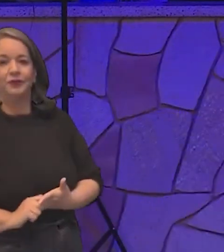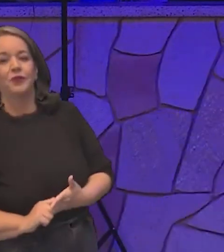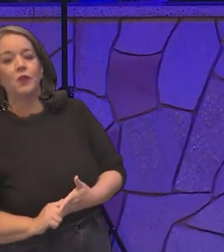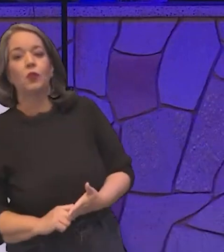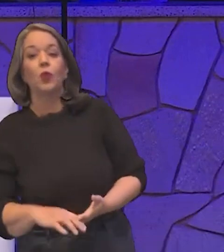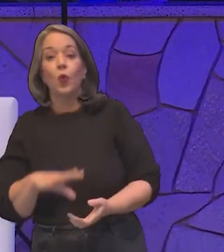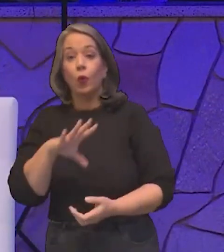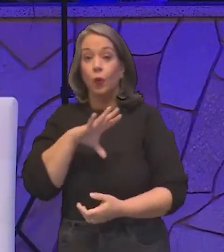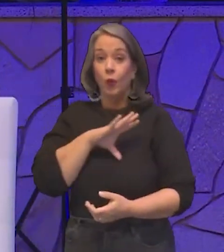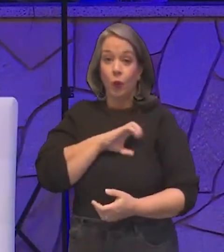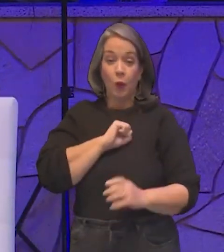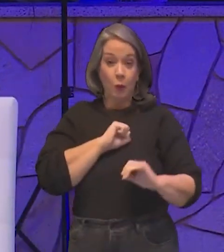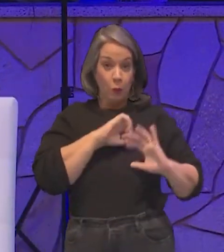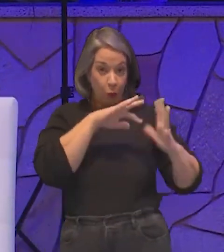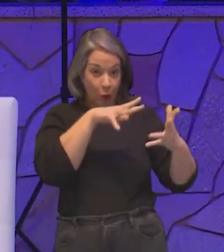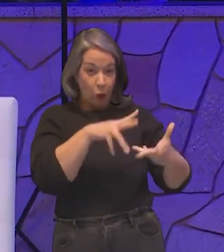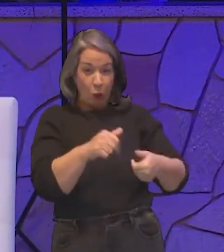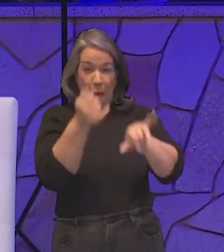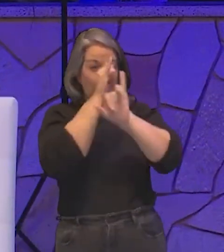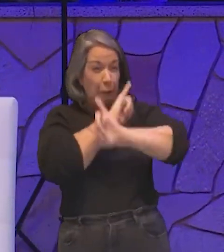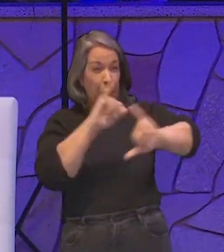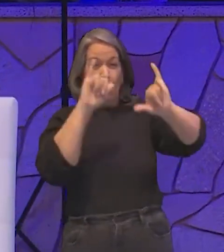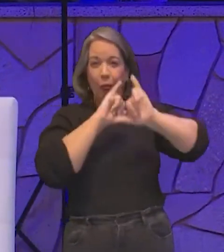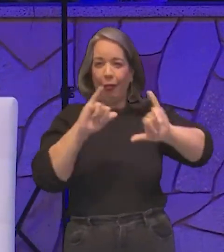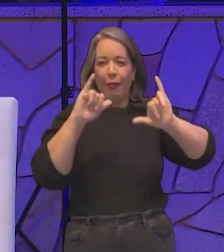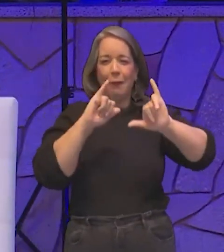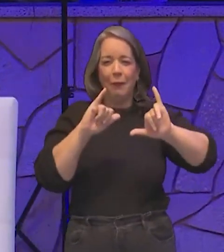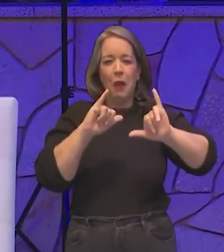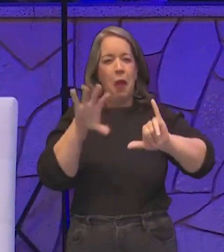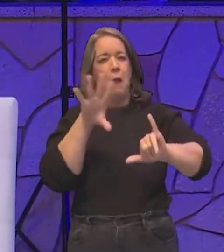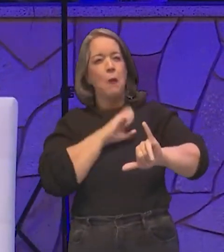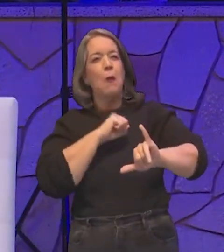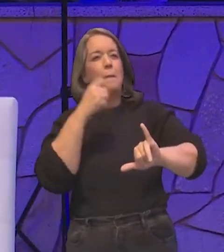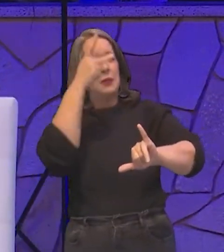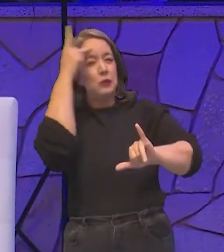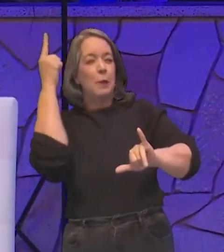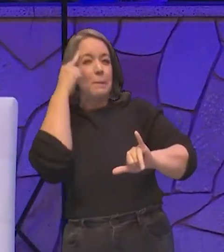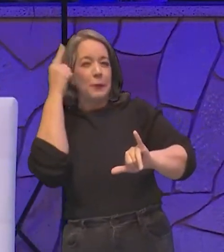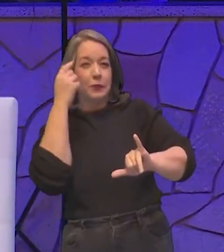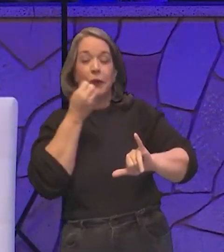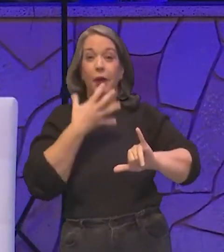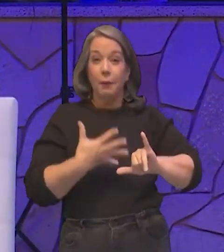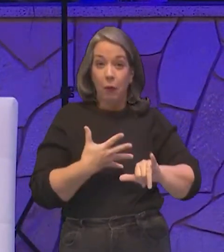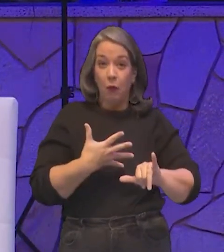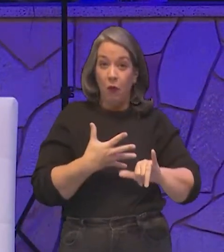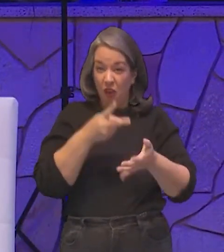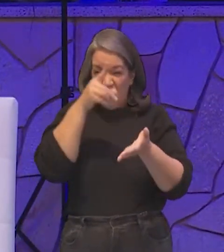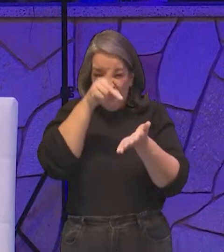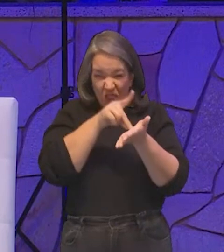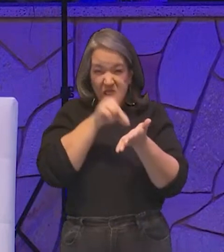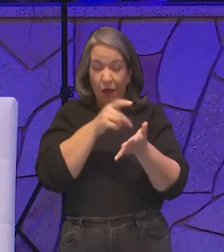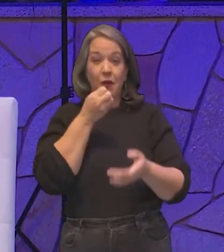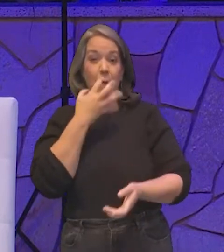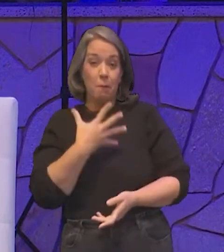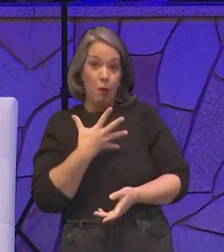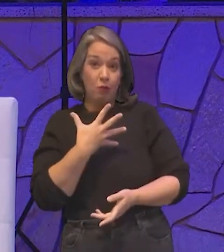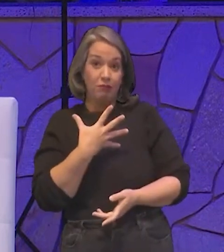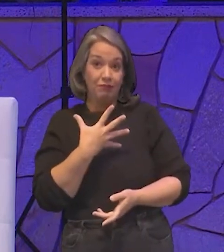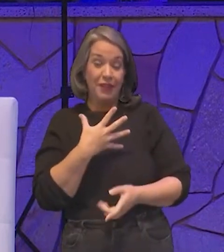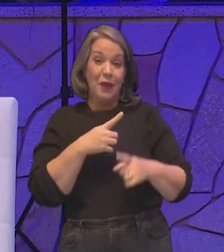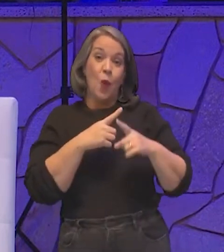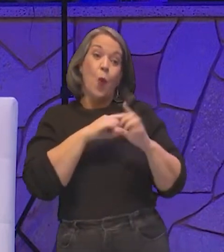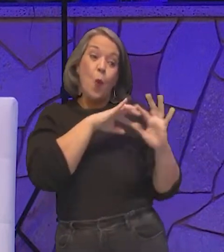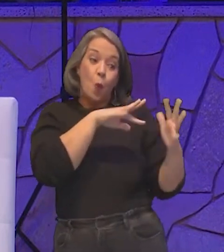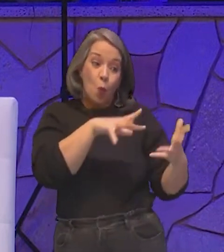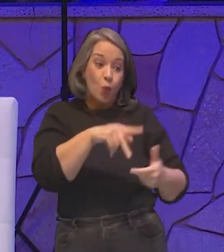fim individual, onde de uma forma quase que hedonista eu só busco o meu próprio prazer? Será